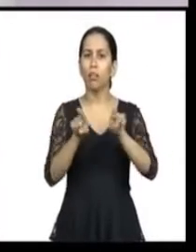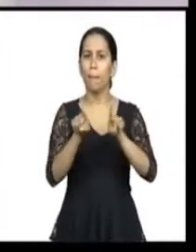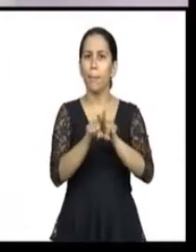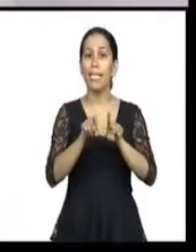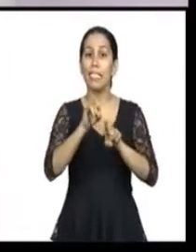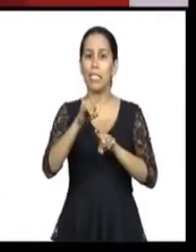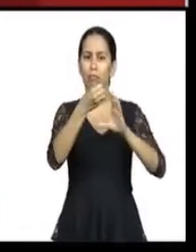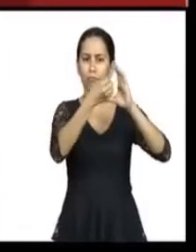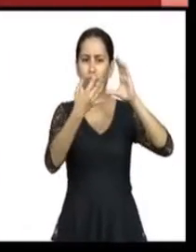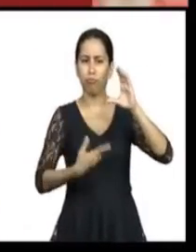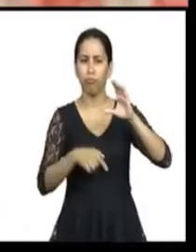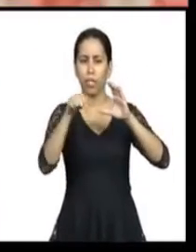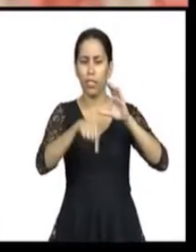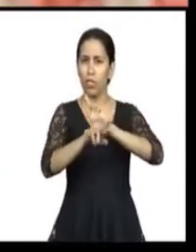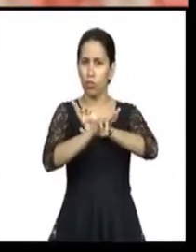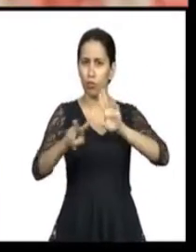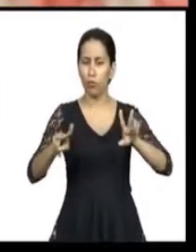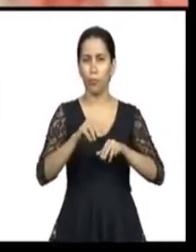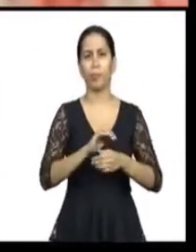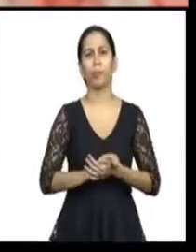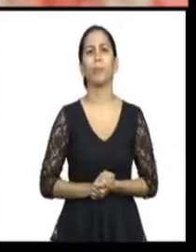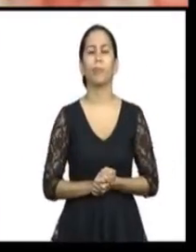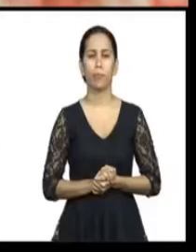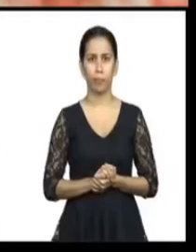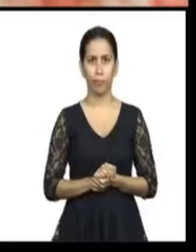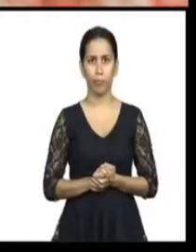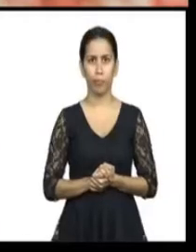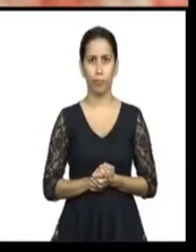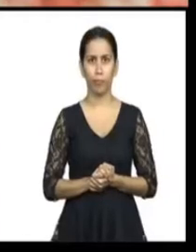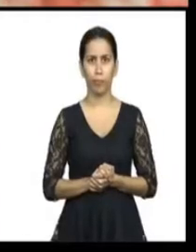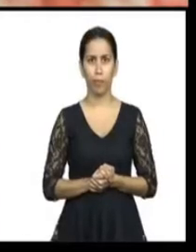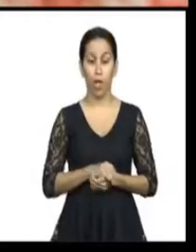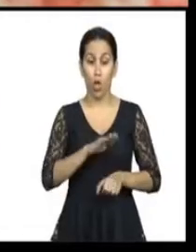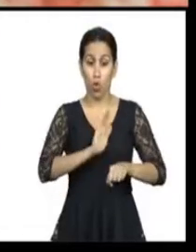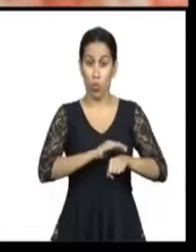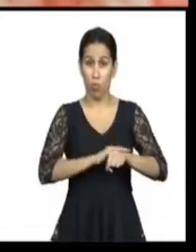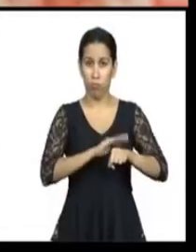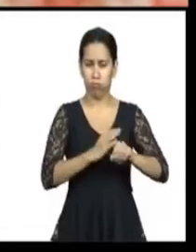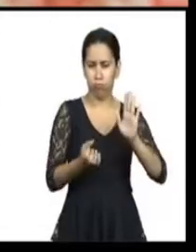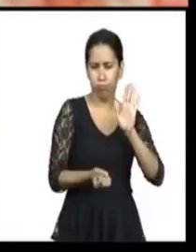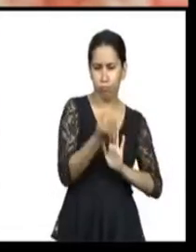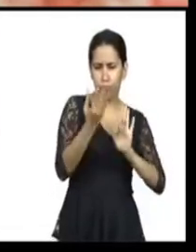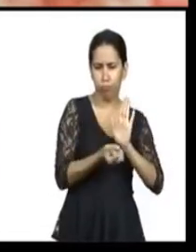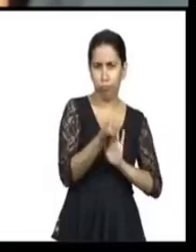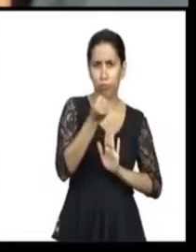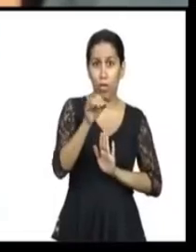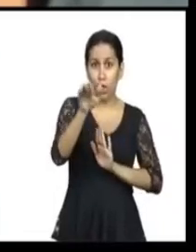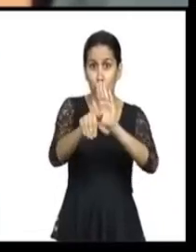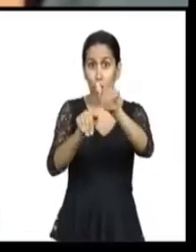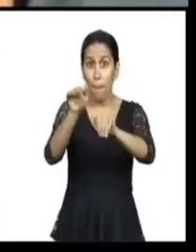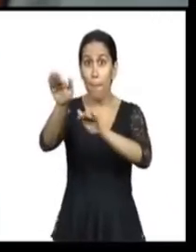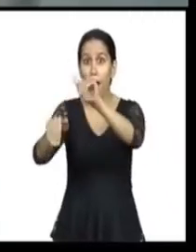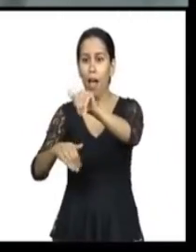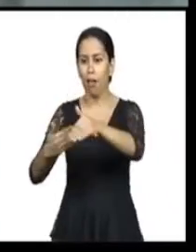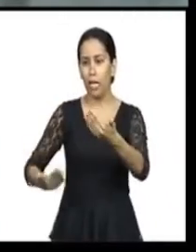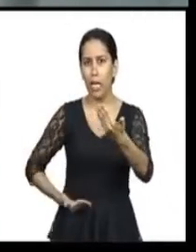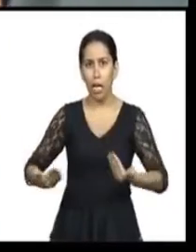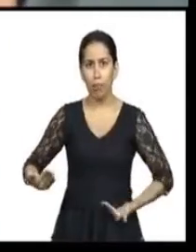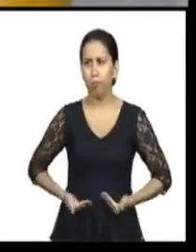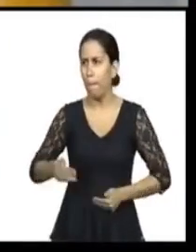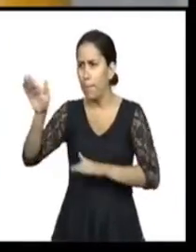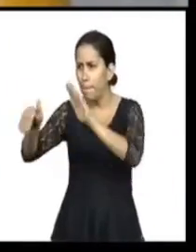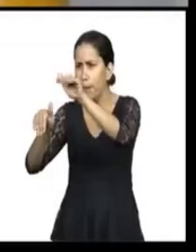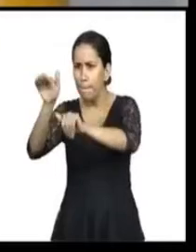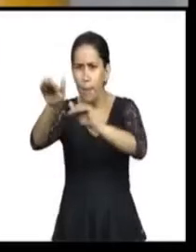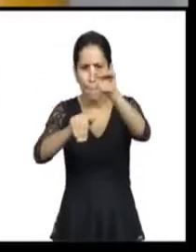mina. Na elaboração, os operadores são chamados para contribuir com ideias. E foi isso que vocês fizeram aqui